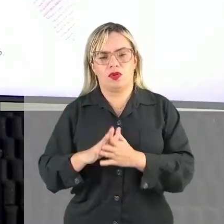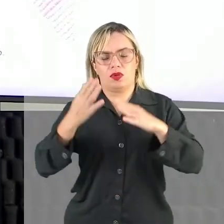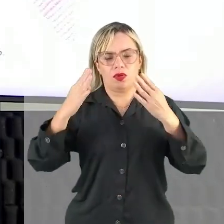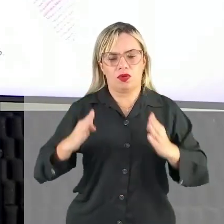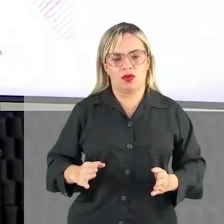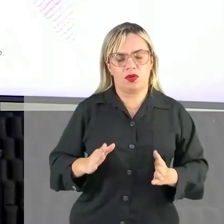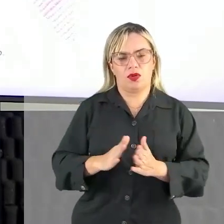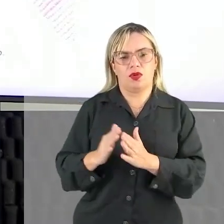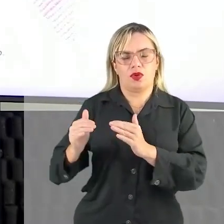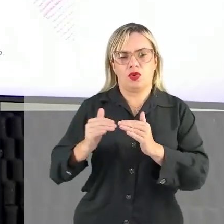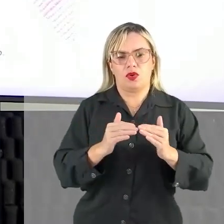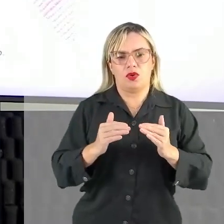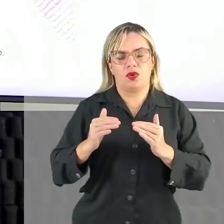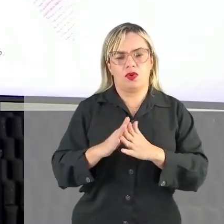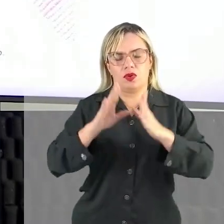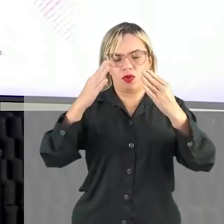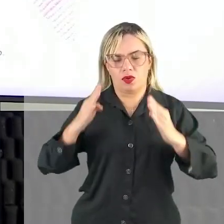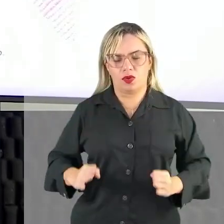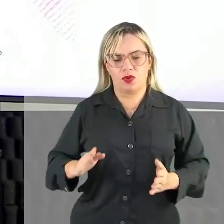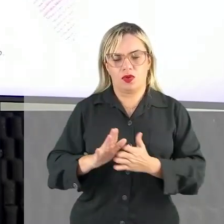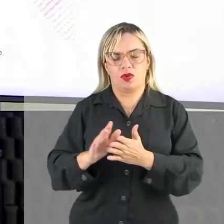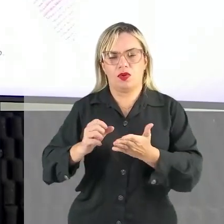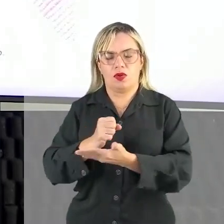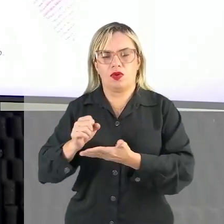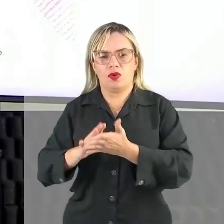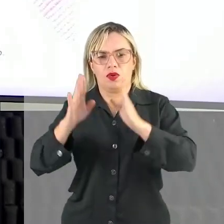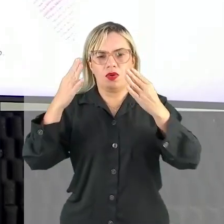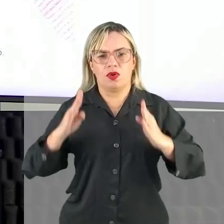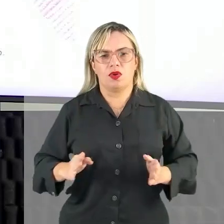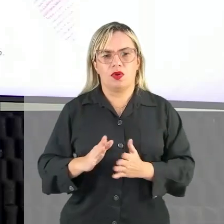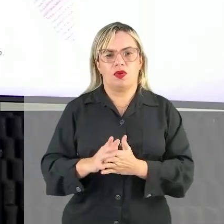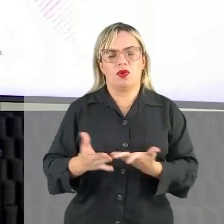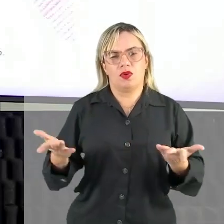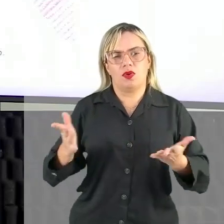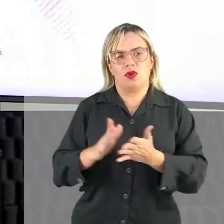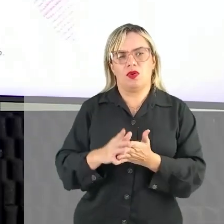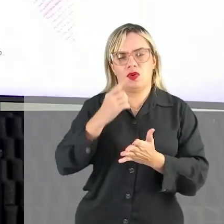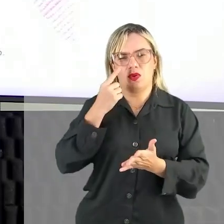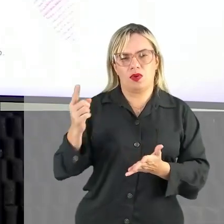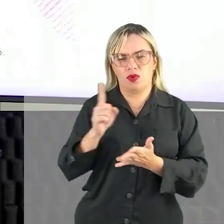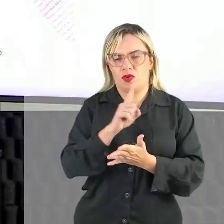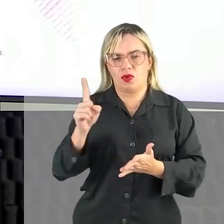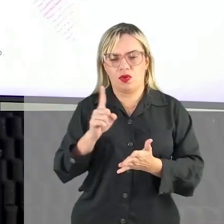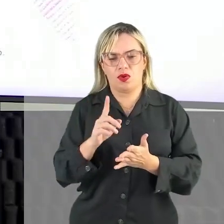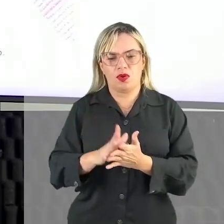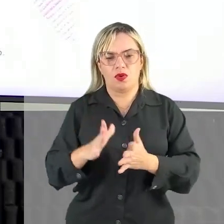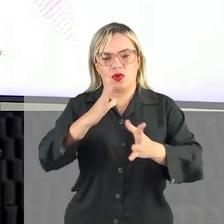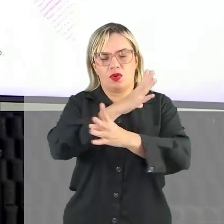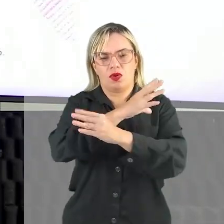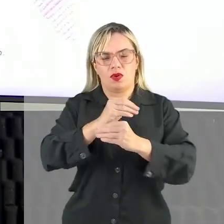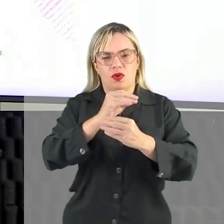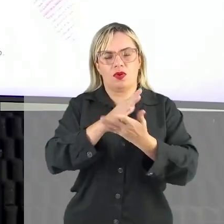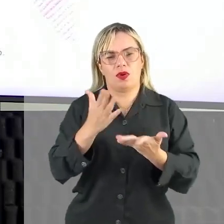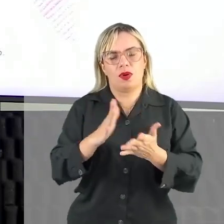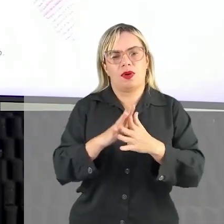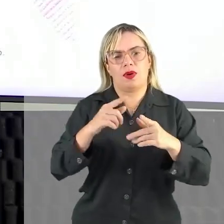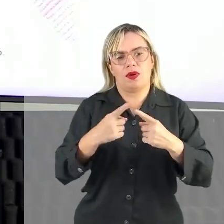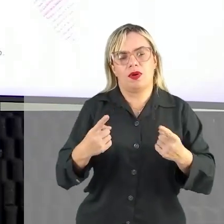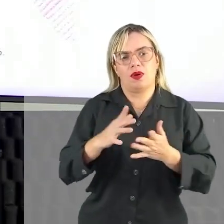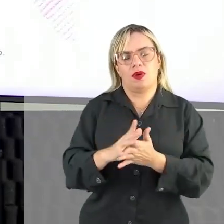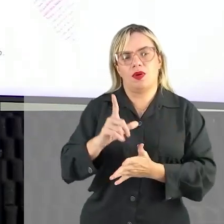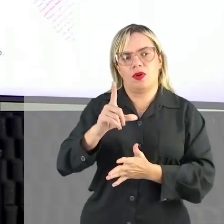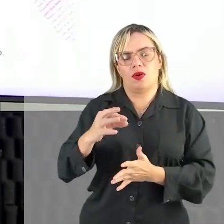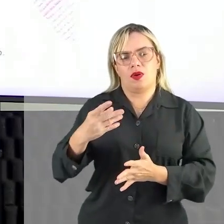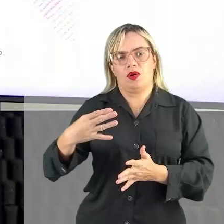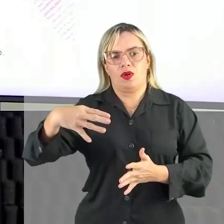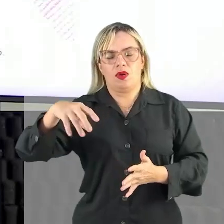essa análise baseando-se nessa Olha como não é uma uma conjunção Mas é uma locução formada ali por